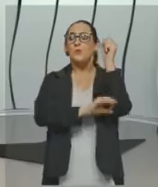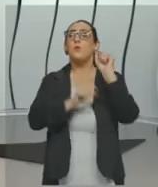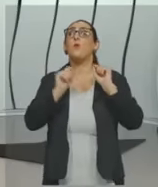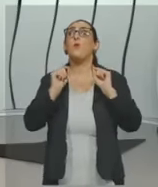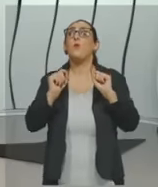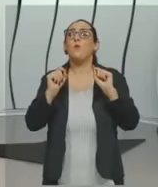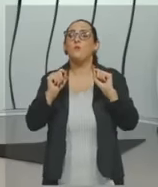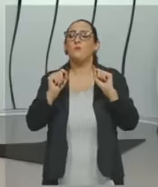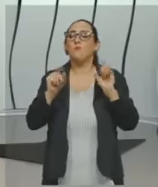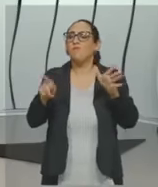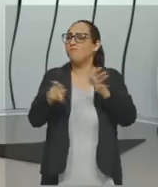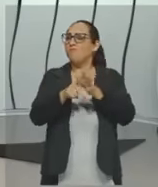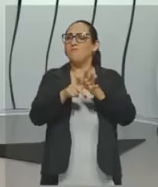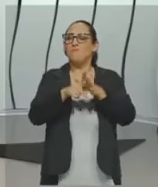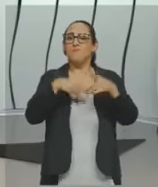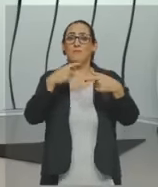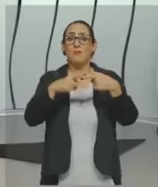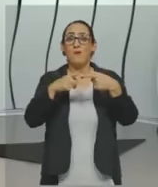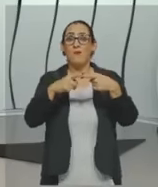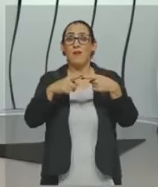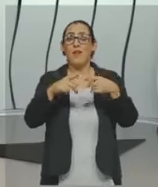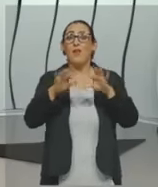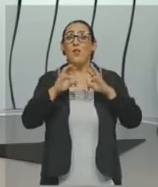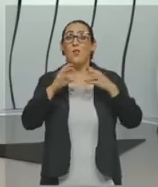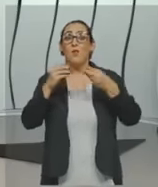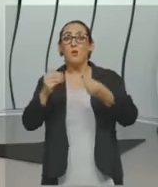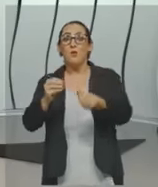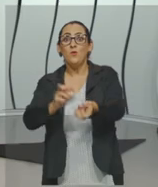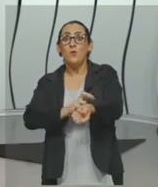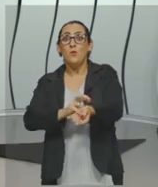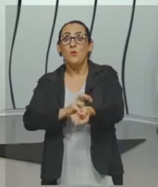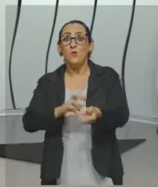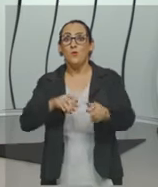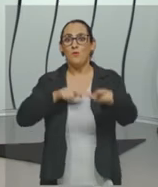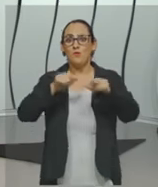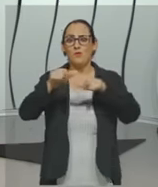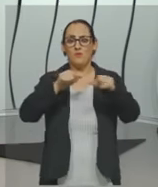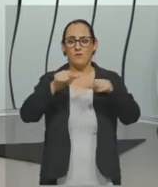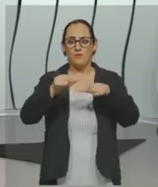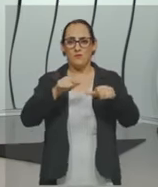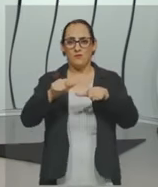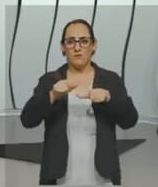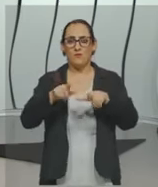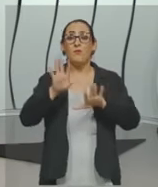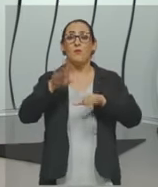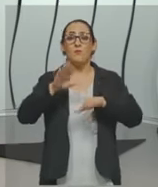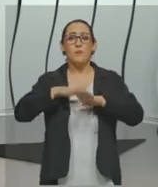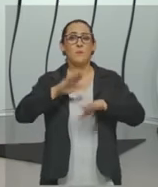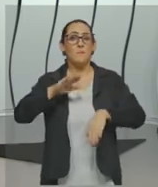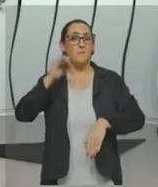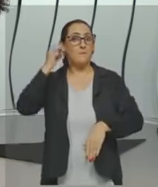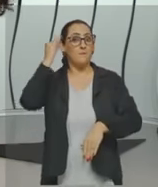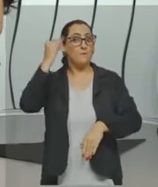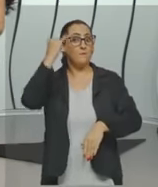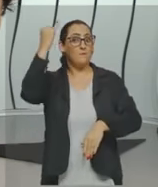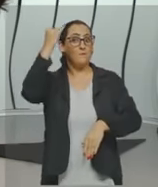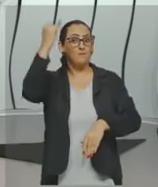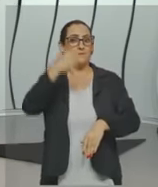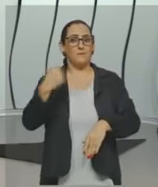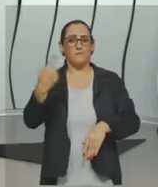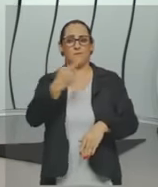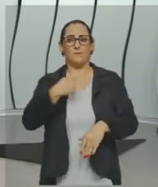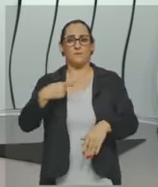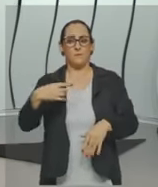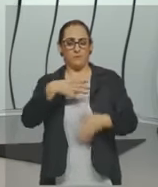tá? Ele é fantástico, ele é um dos sistemas mais interessantes do nosso organismo, tá? E bem complexo. Qual